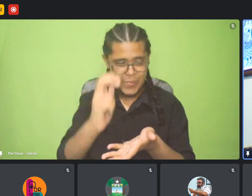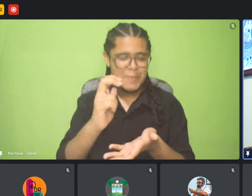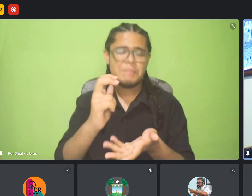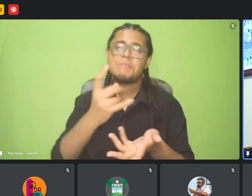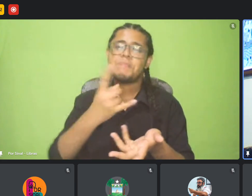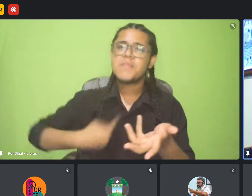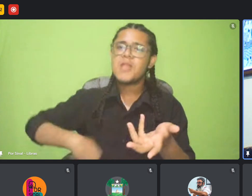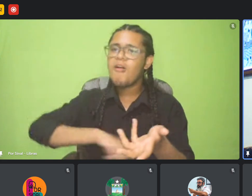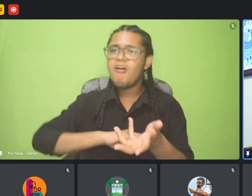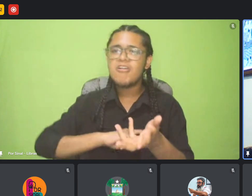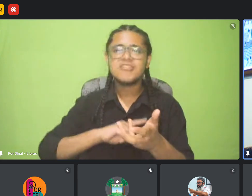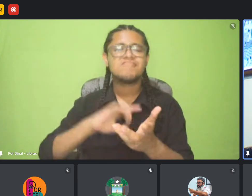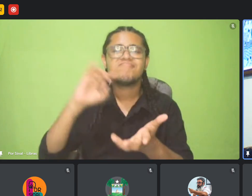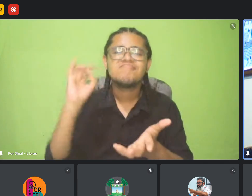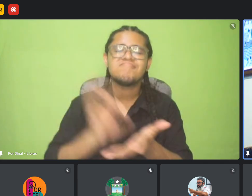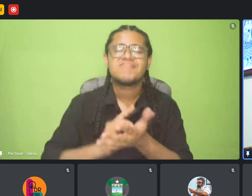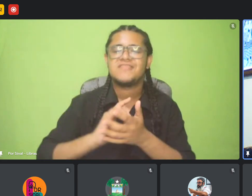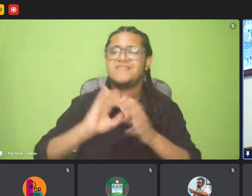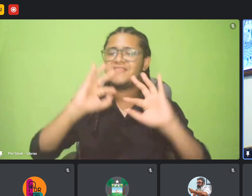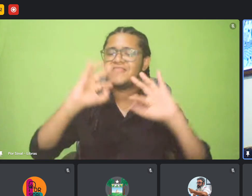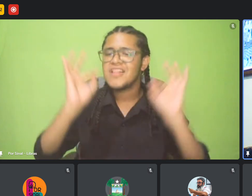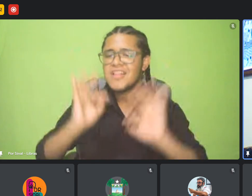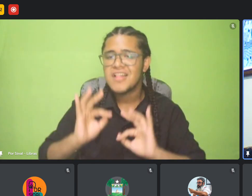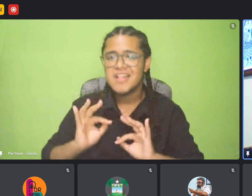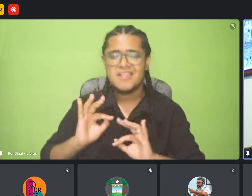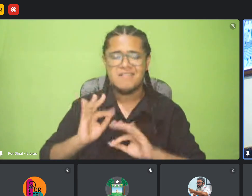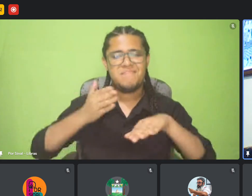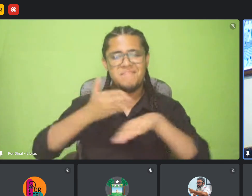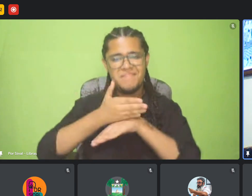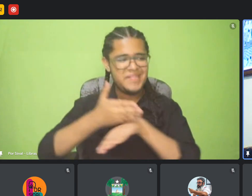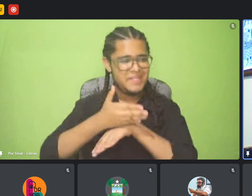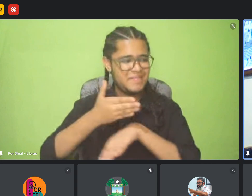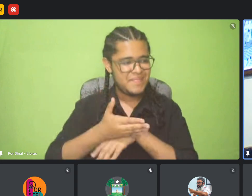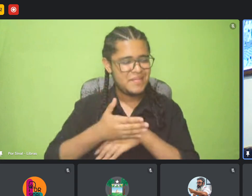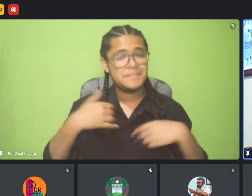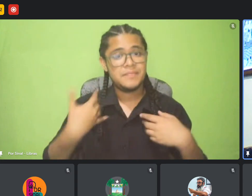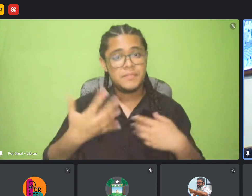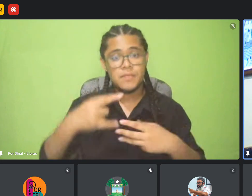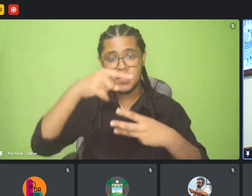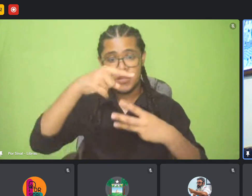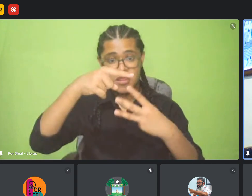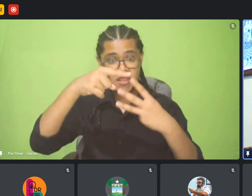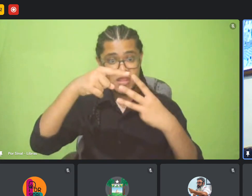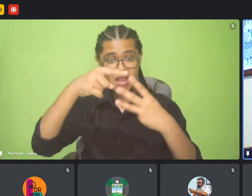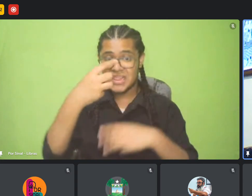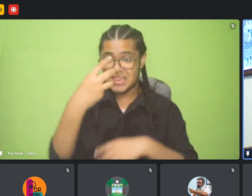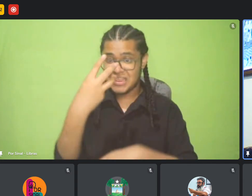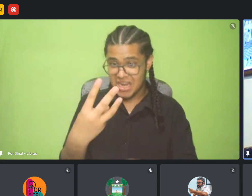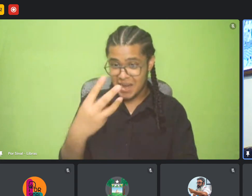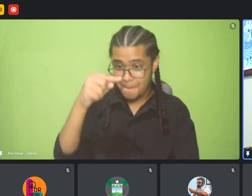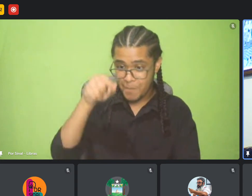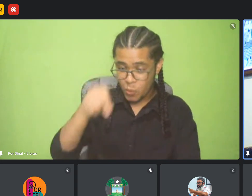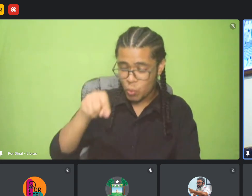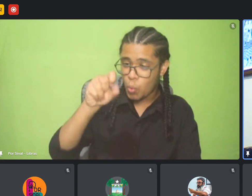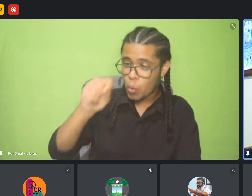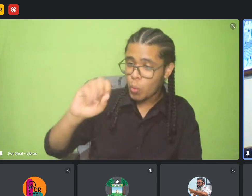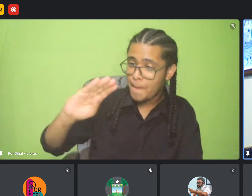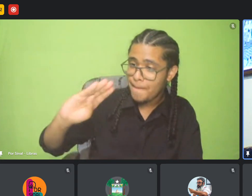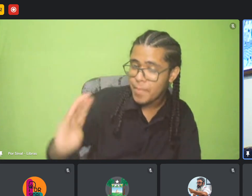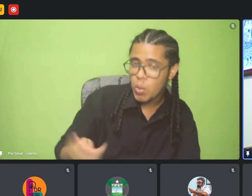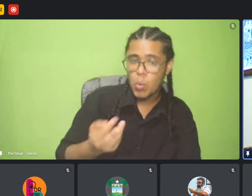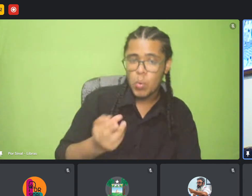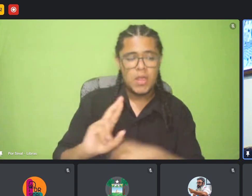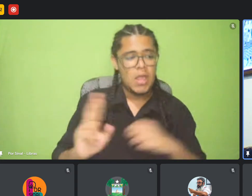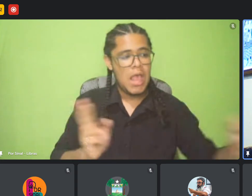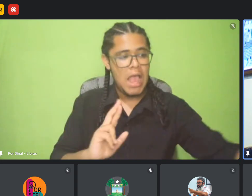de fazermos parte, né? São 3,8 bilhões de reais descentralizados